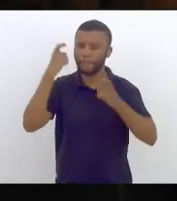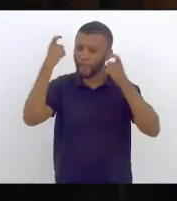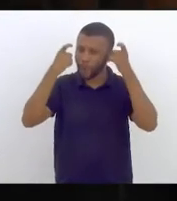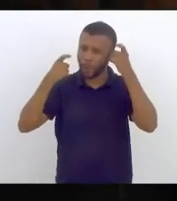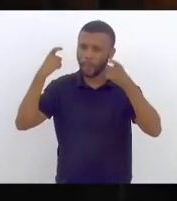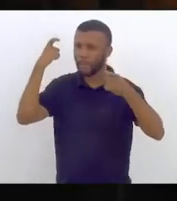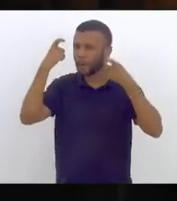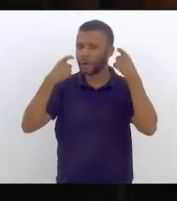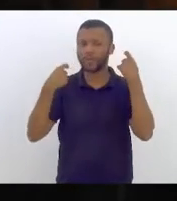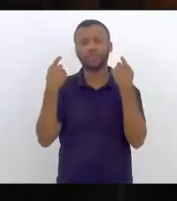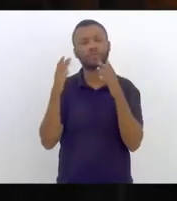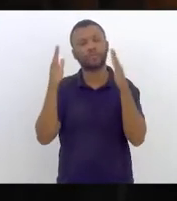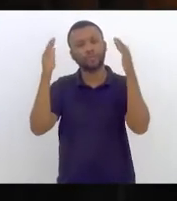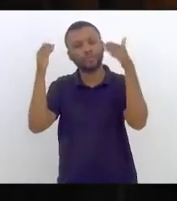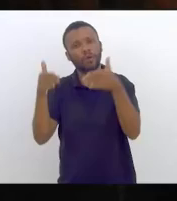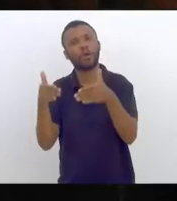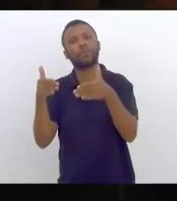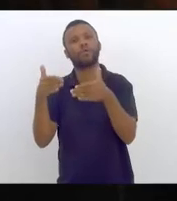preocupante com relação